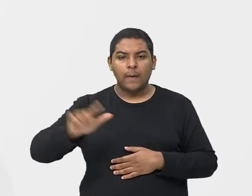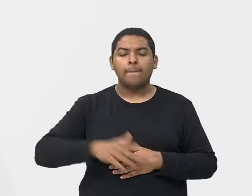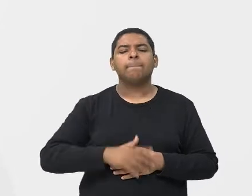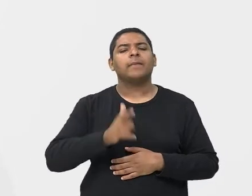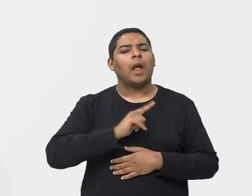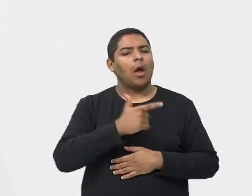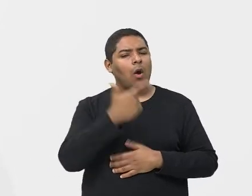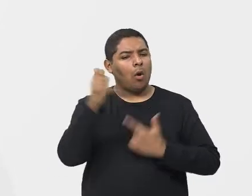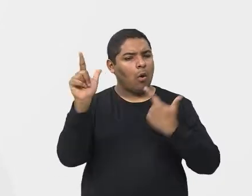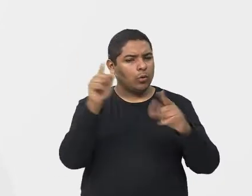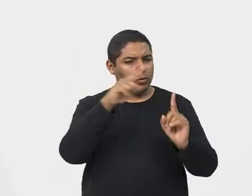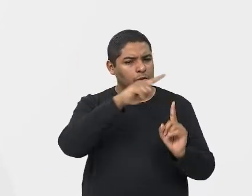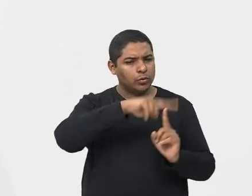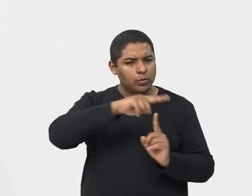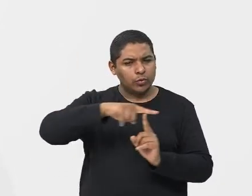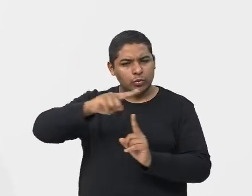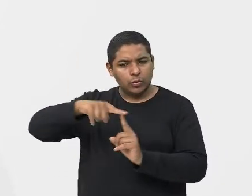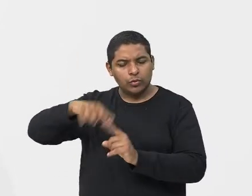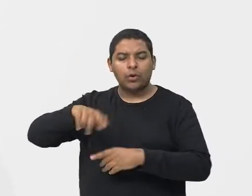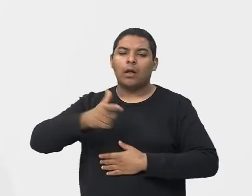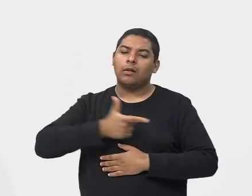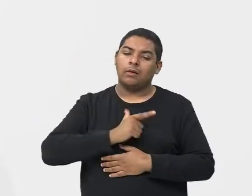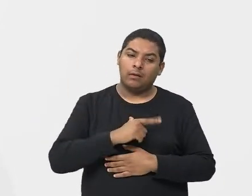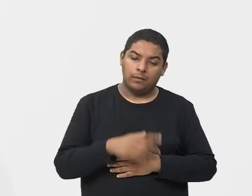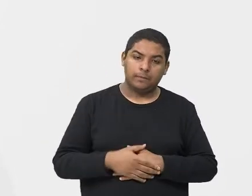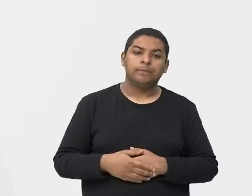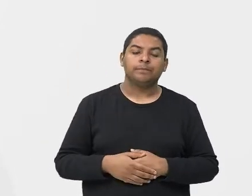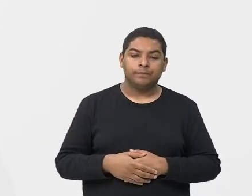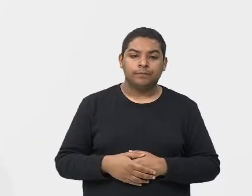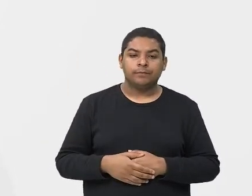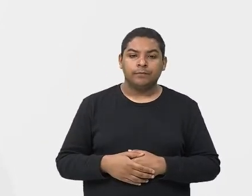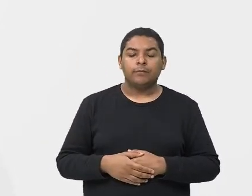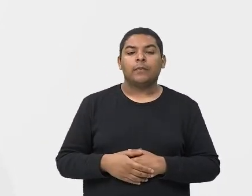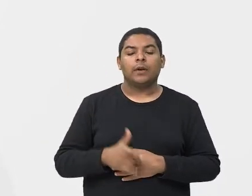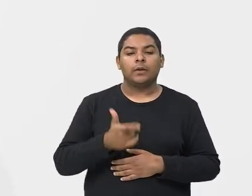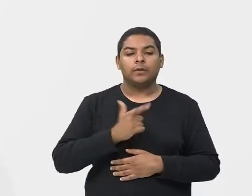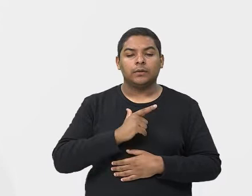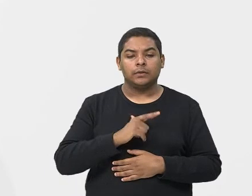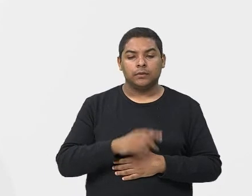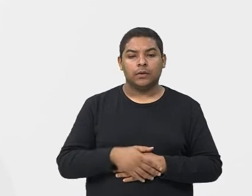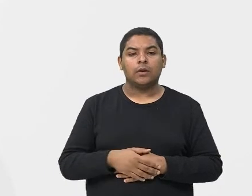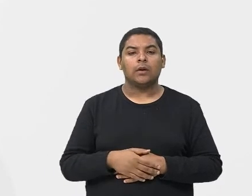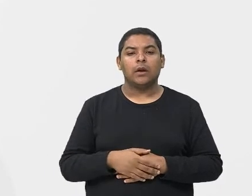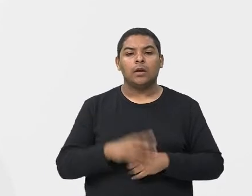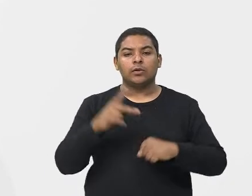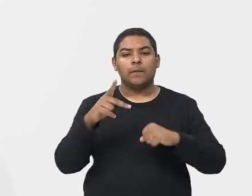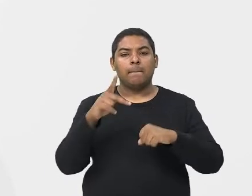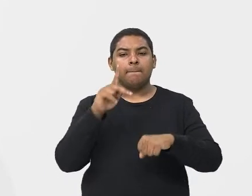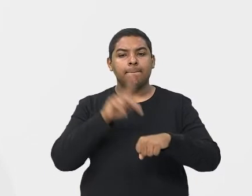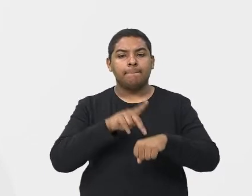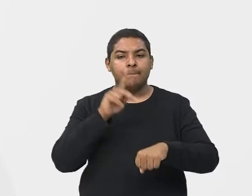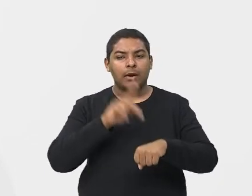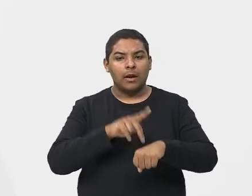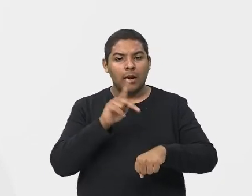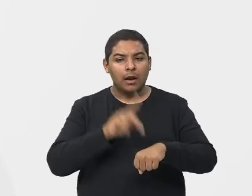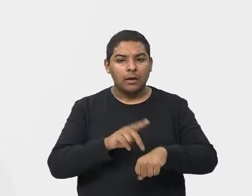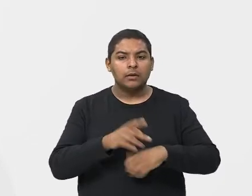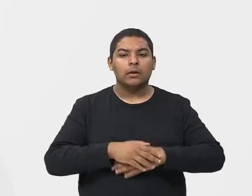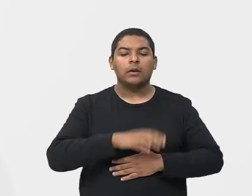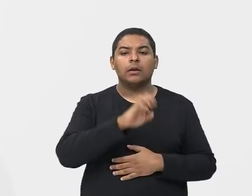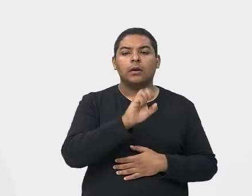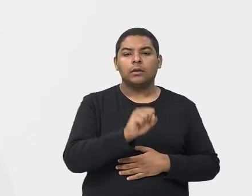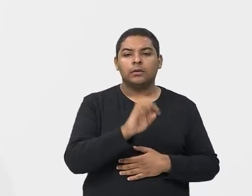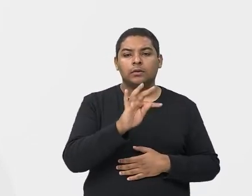tá? Então a gente observa que vai apresentar aí as reservas de prata, né, de estanho e